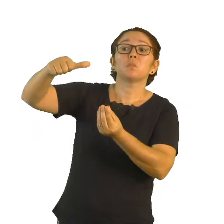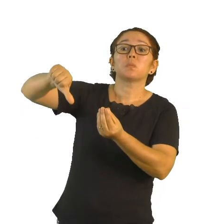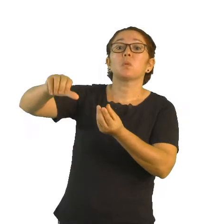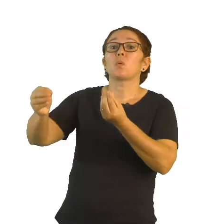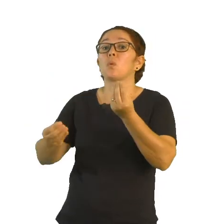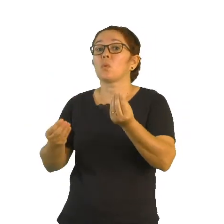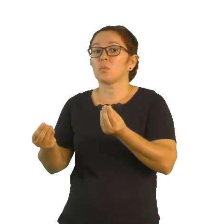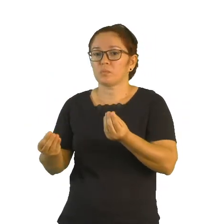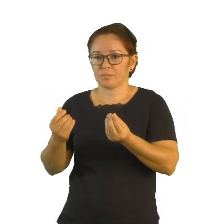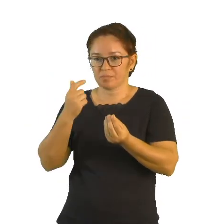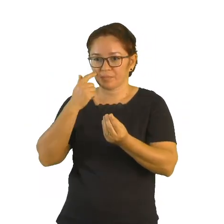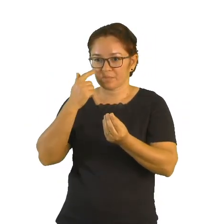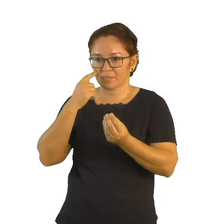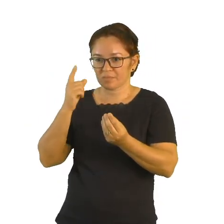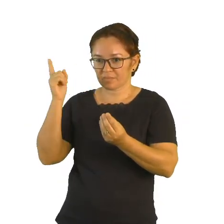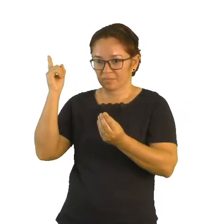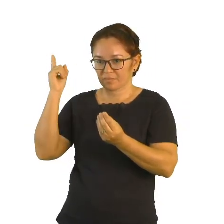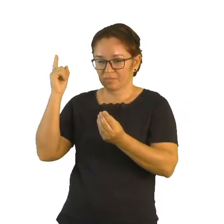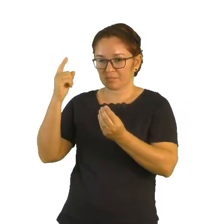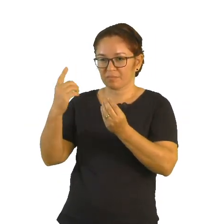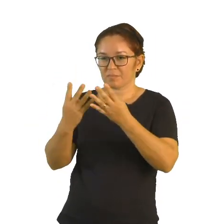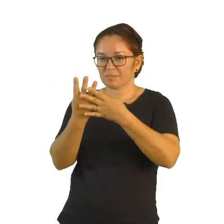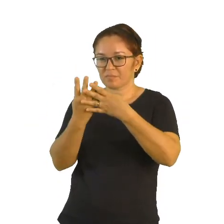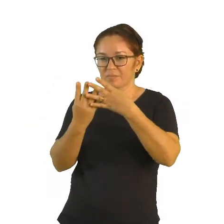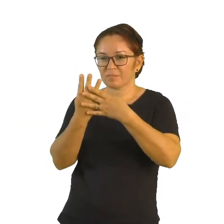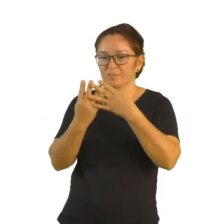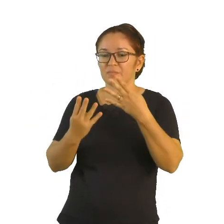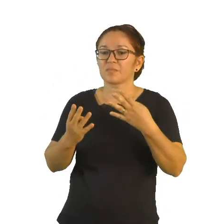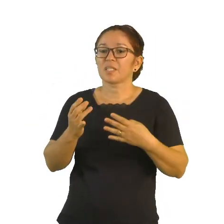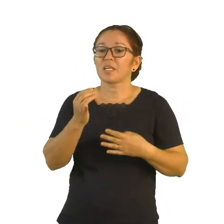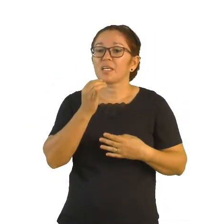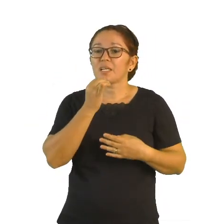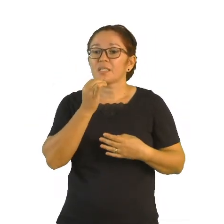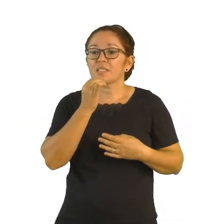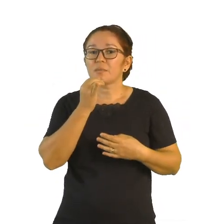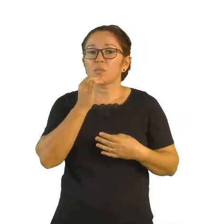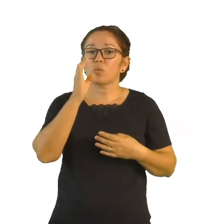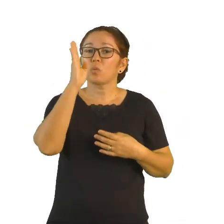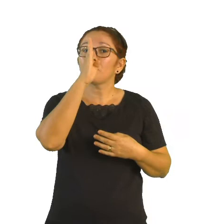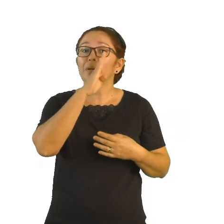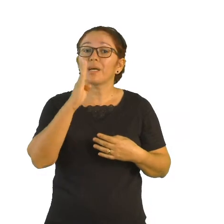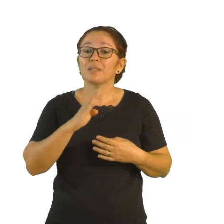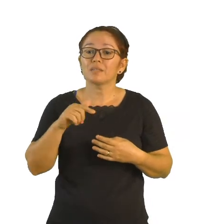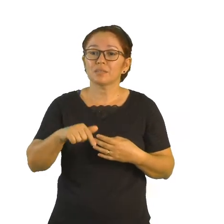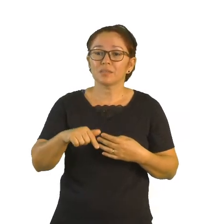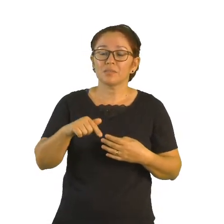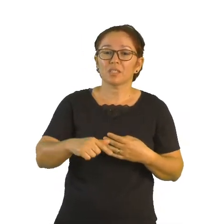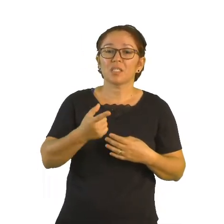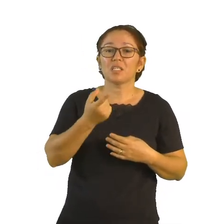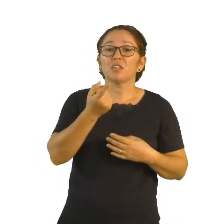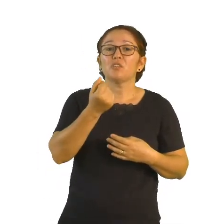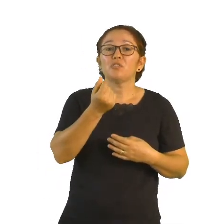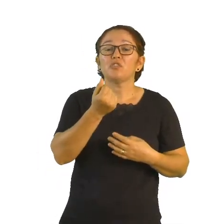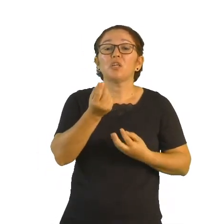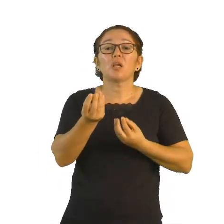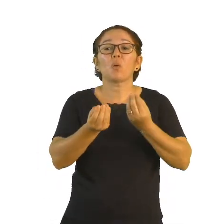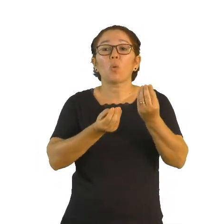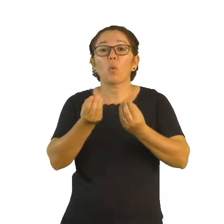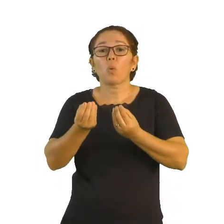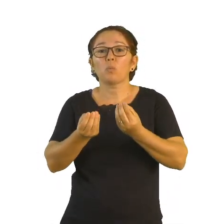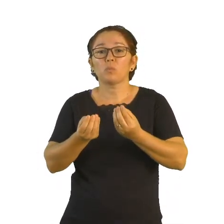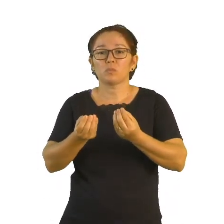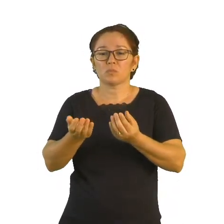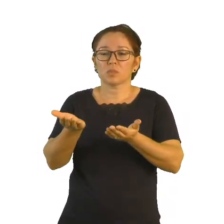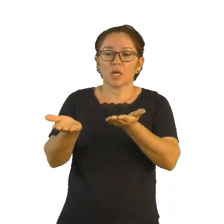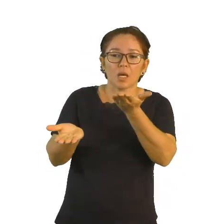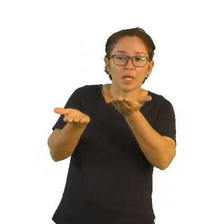no Brasil. O índice de Gini, ele varia de 0 a 1, sendo 0 para